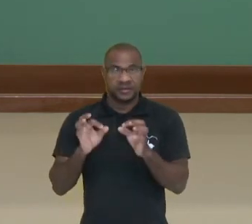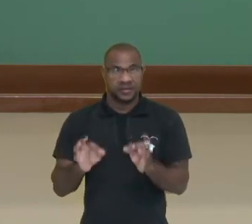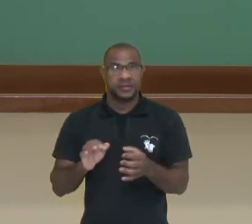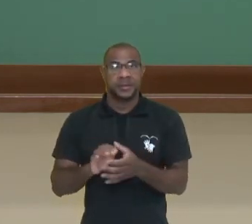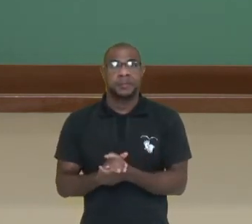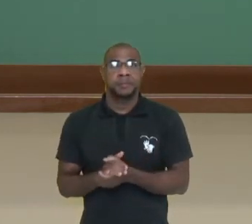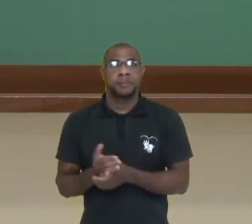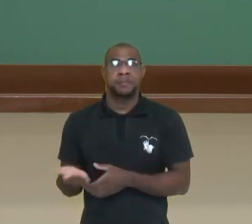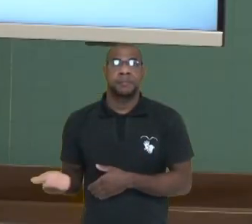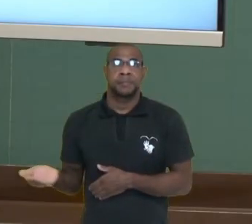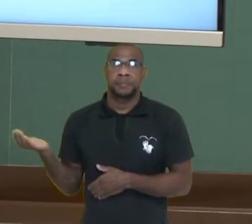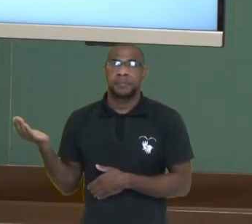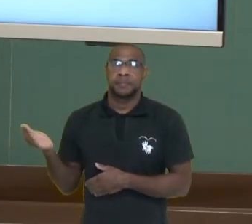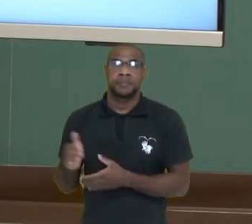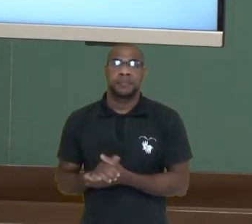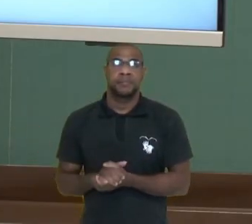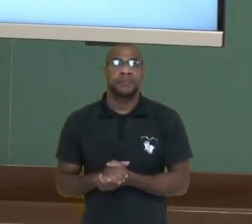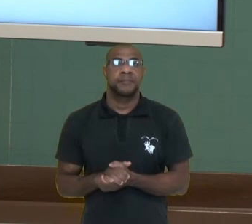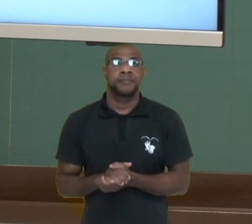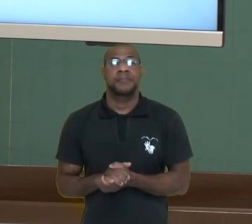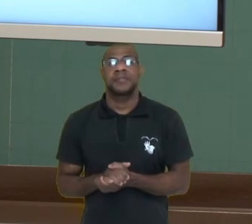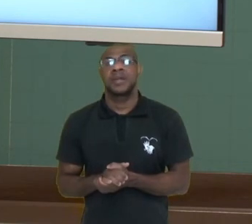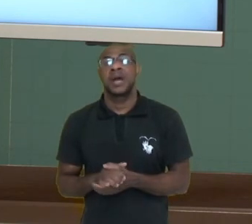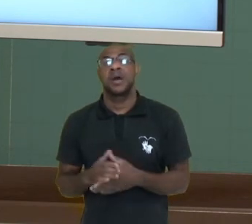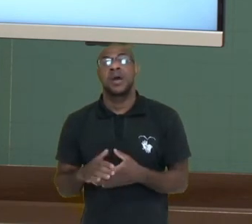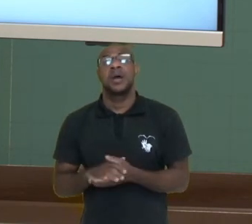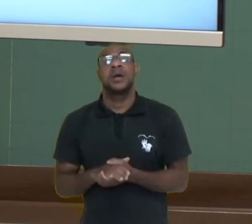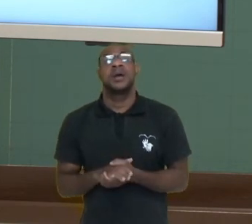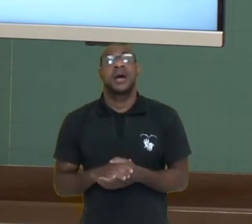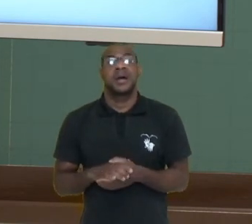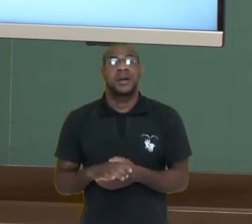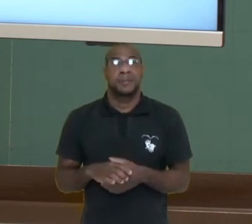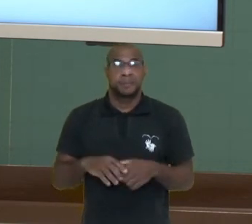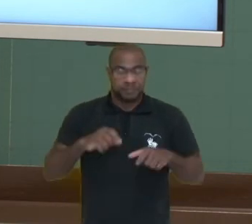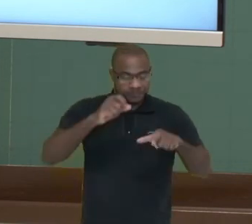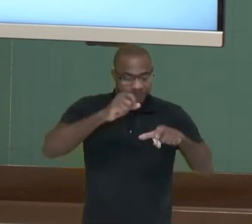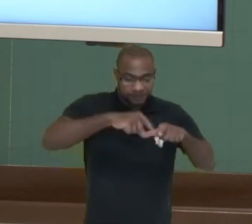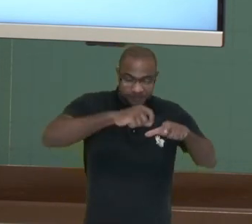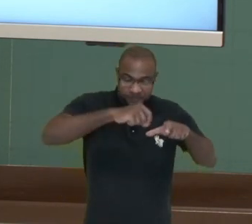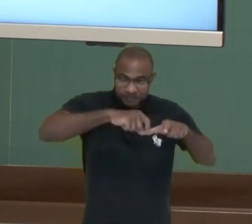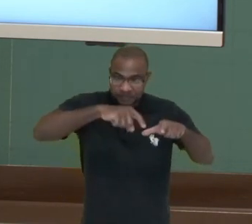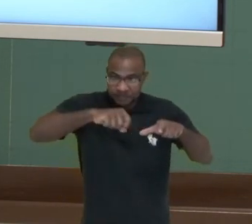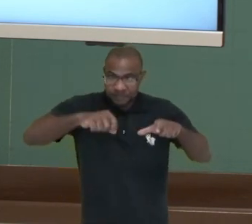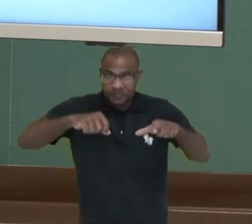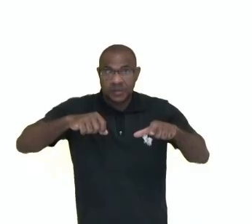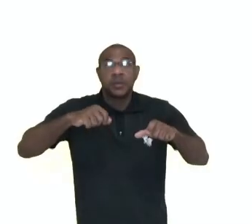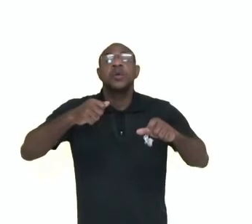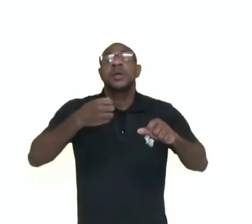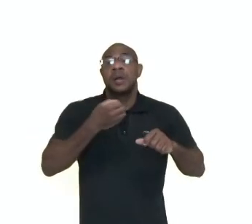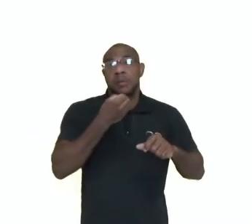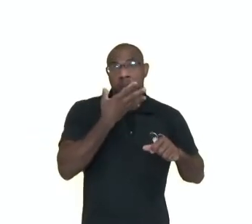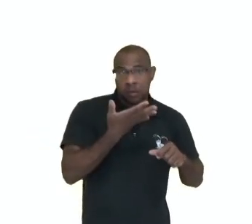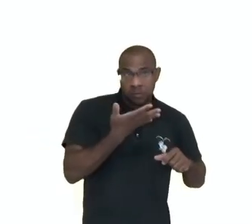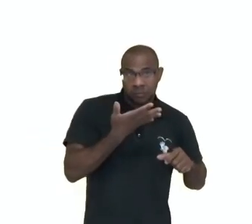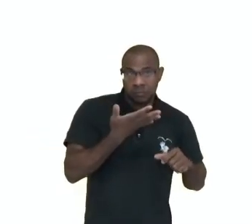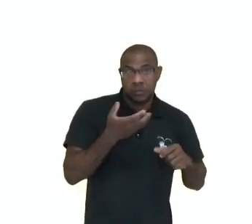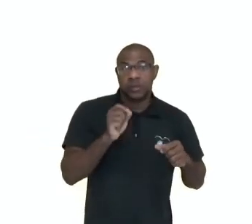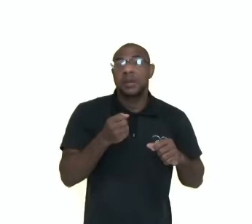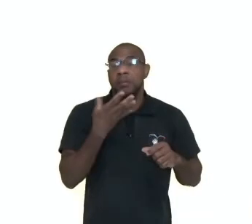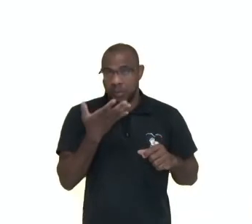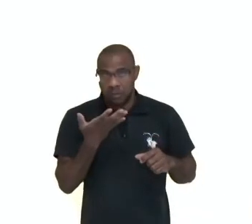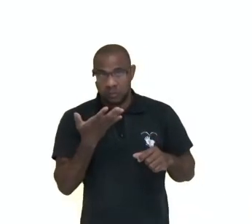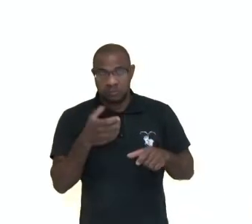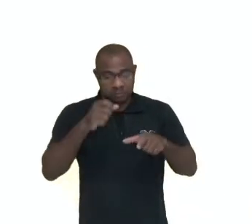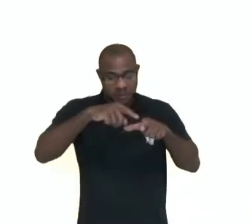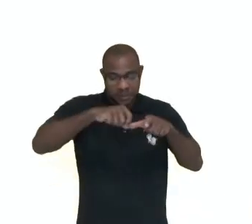aqui? Pontos positivos da agricultura comercial. Vamos lá? Primeiro, grande aumento